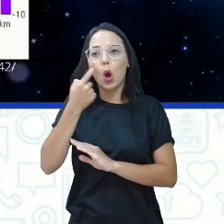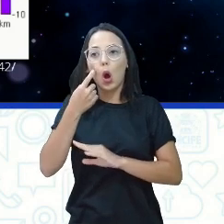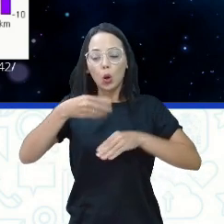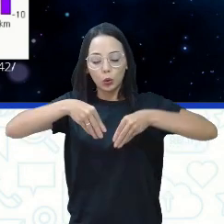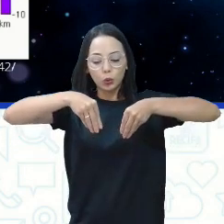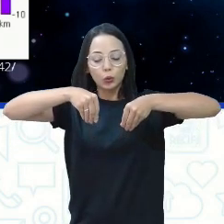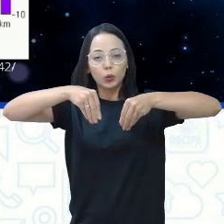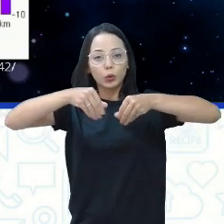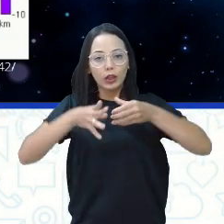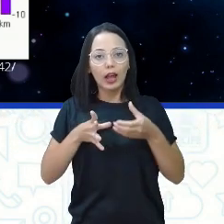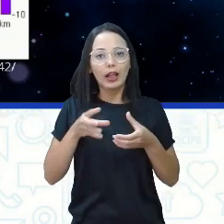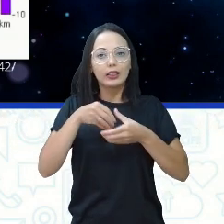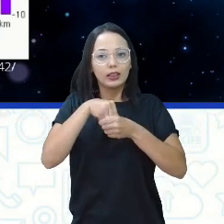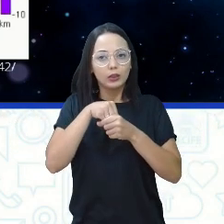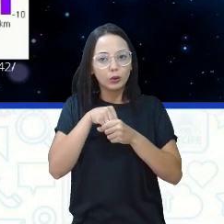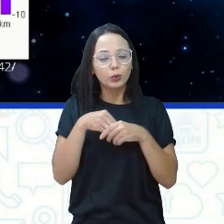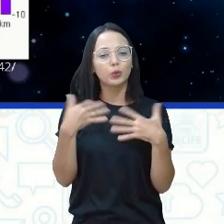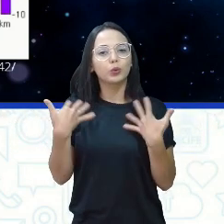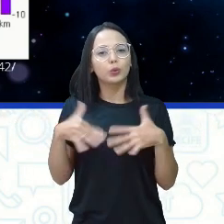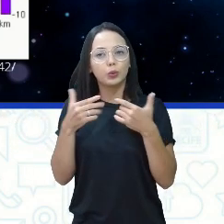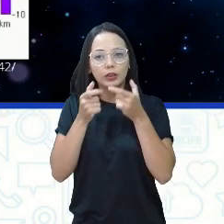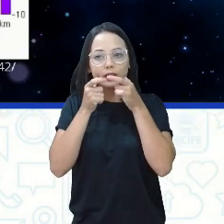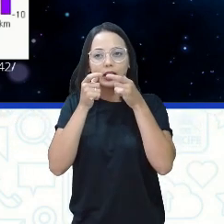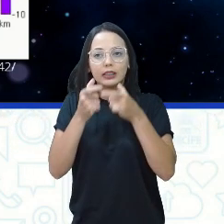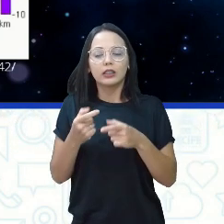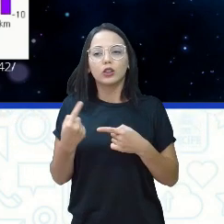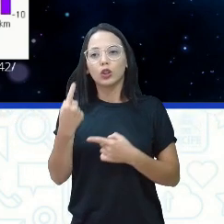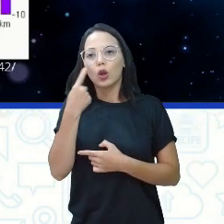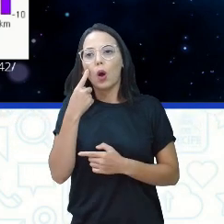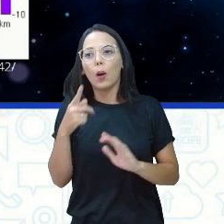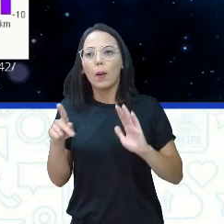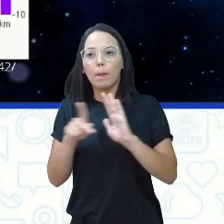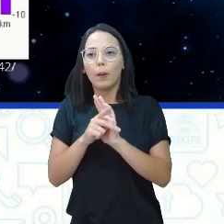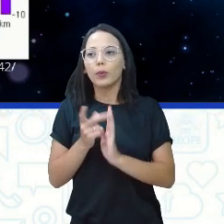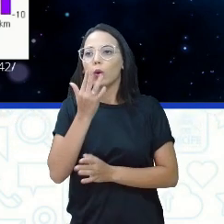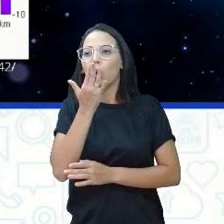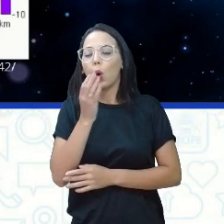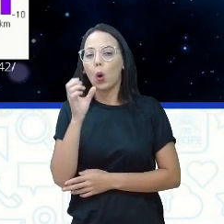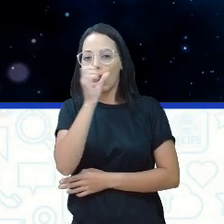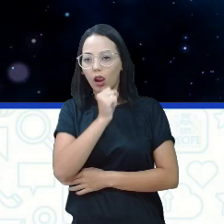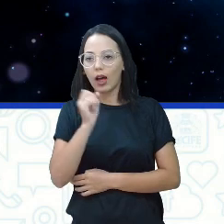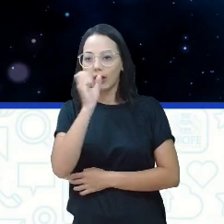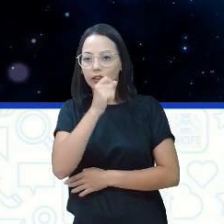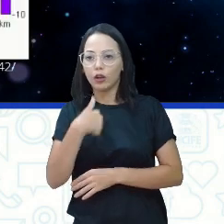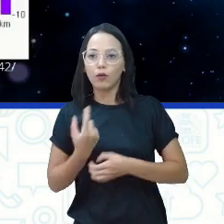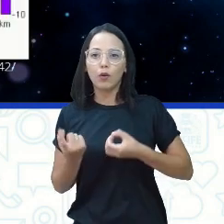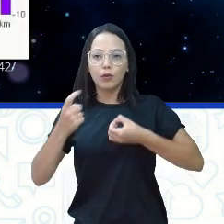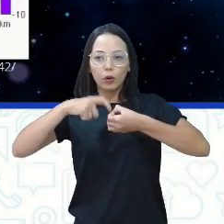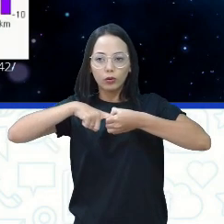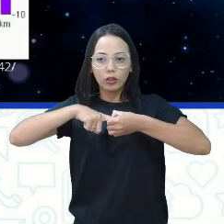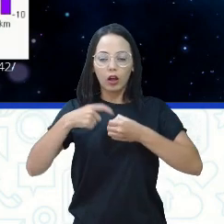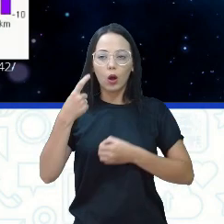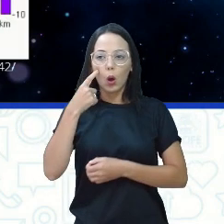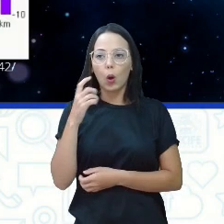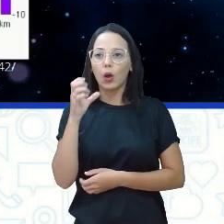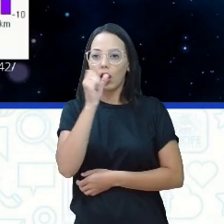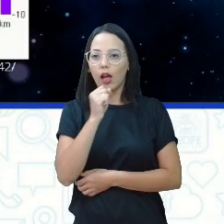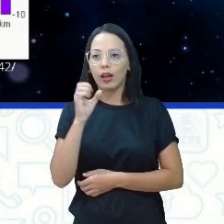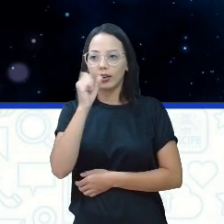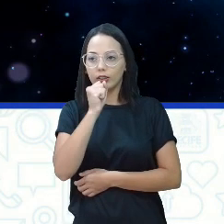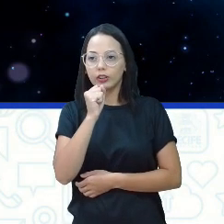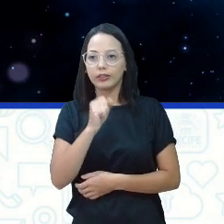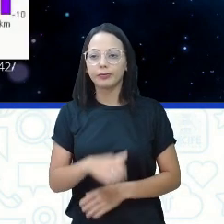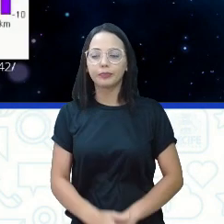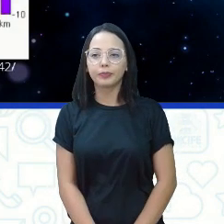tem aqui. E olha que interessante, essas partes que estão aparecendo laranjinhas, eu vou até voltar para ver se o GIF começa aqui